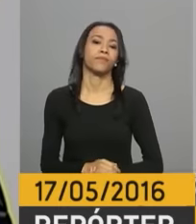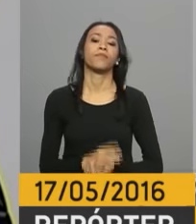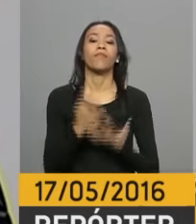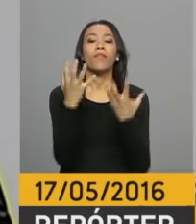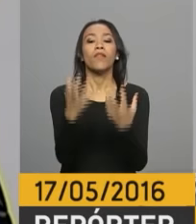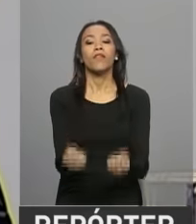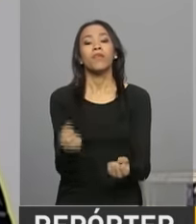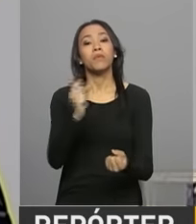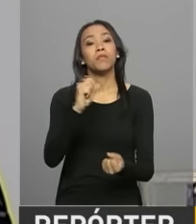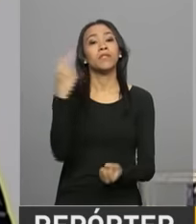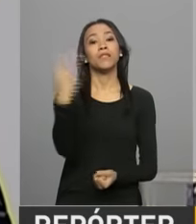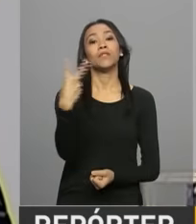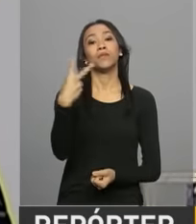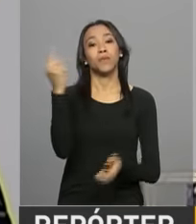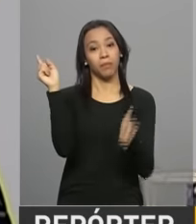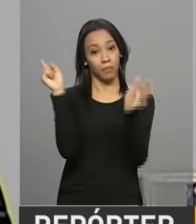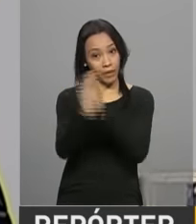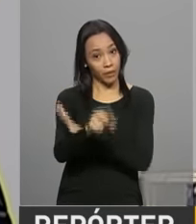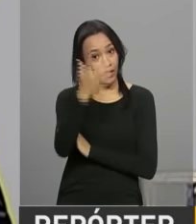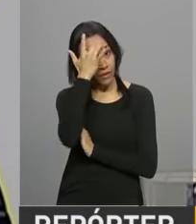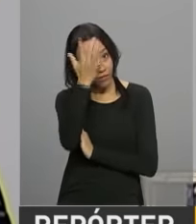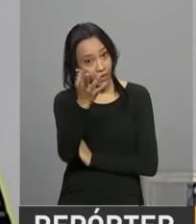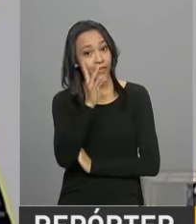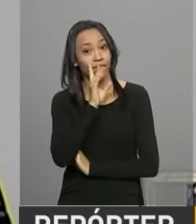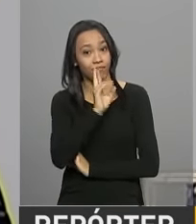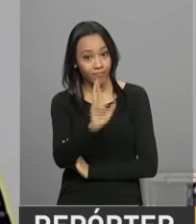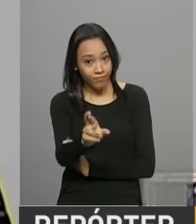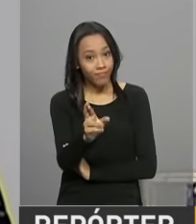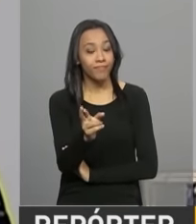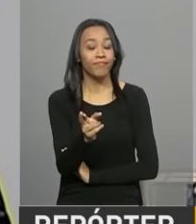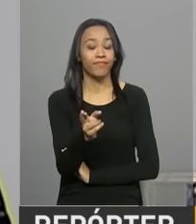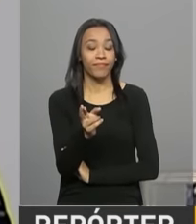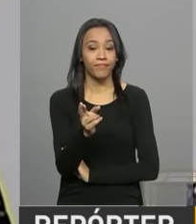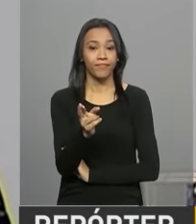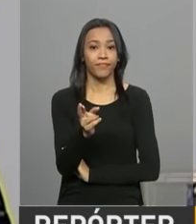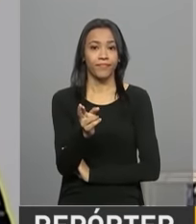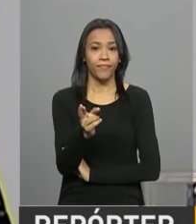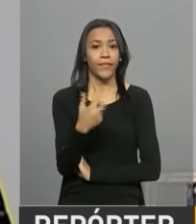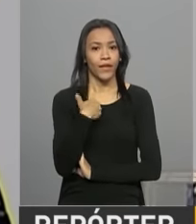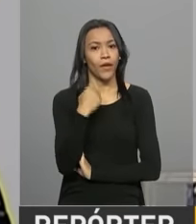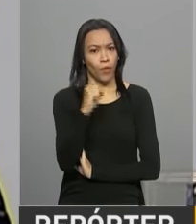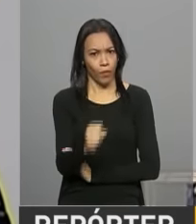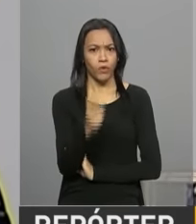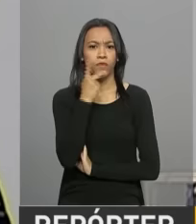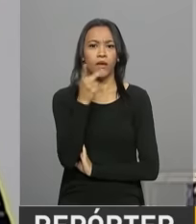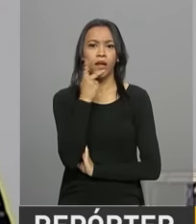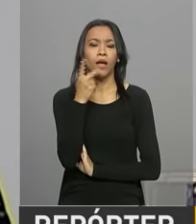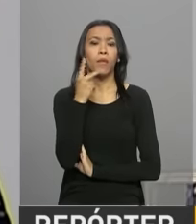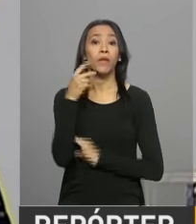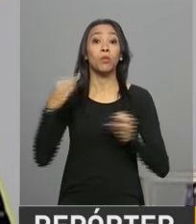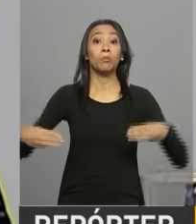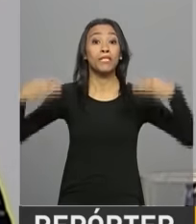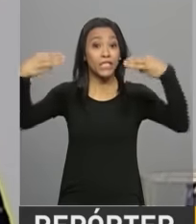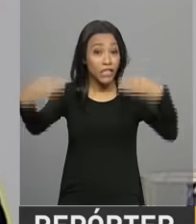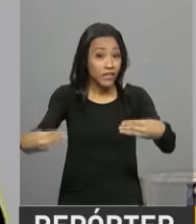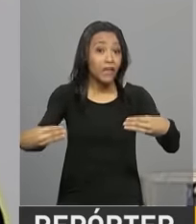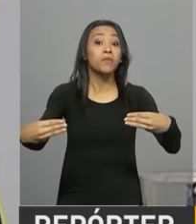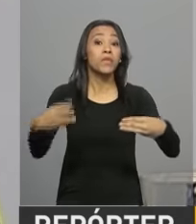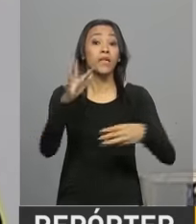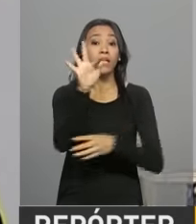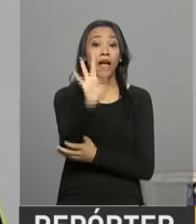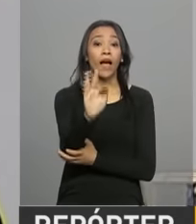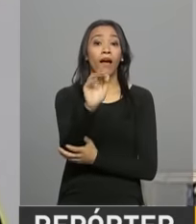começar com a segunda pergunta, que é a mais fácil. Eu posso falar pela Fazenda, não encontrei